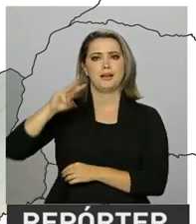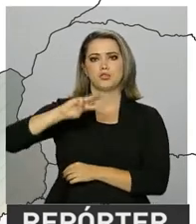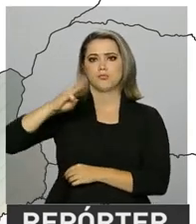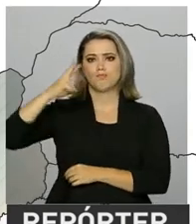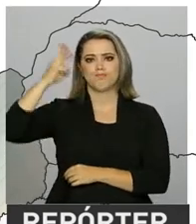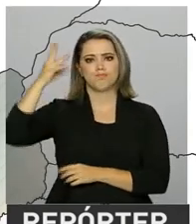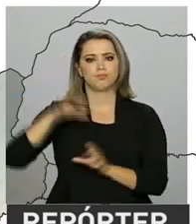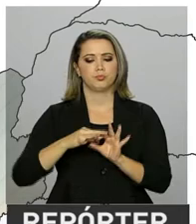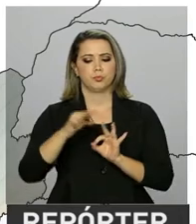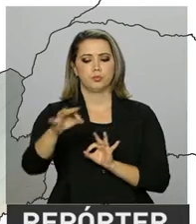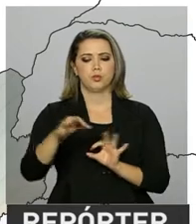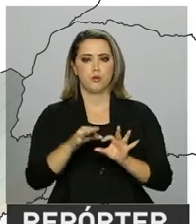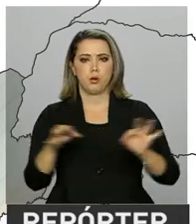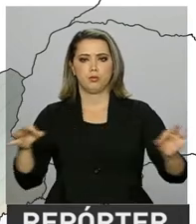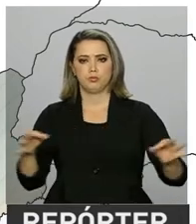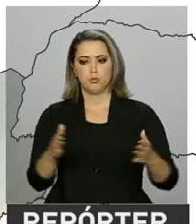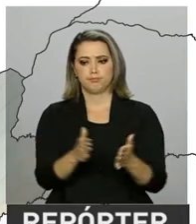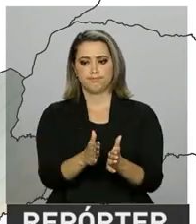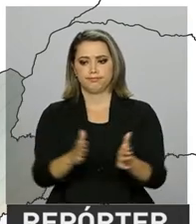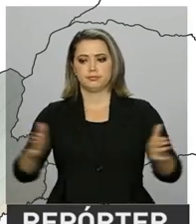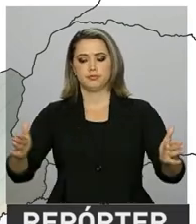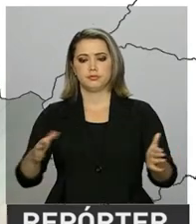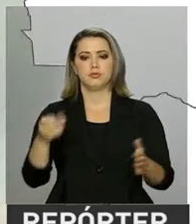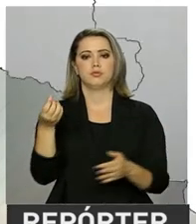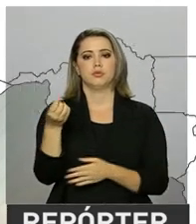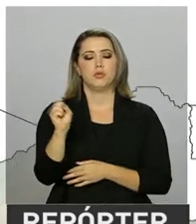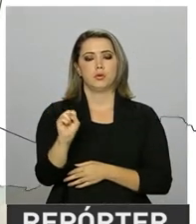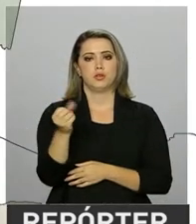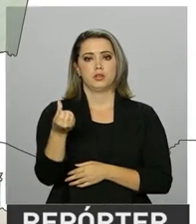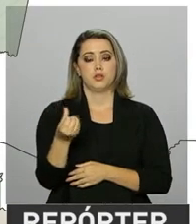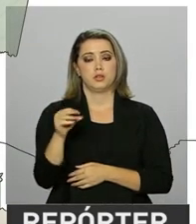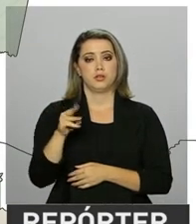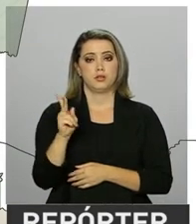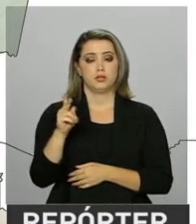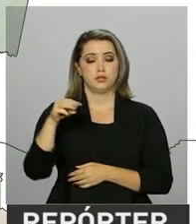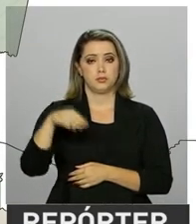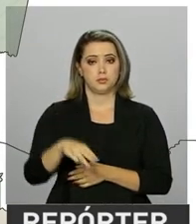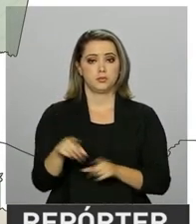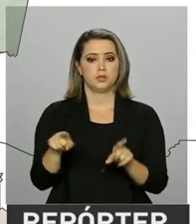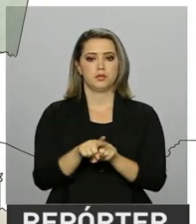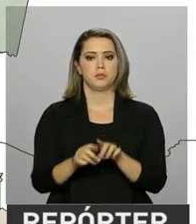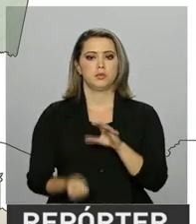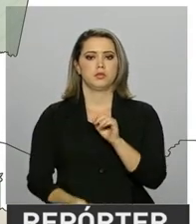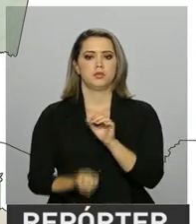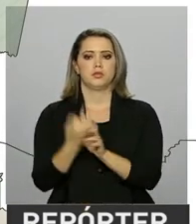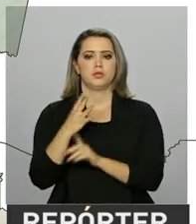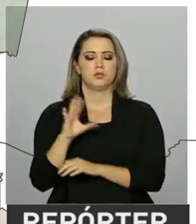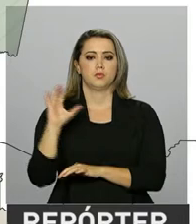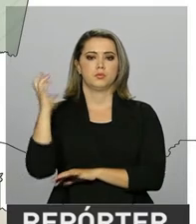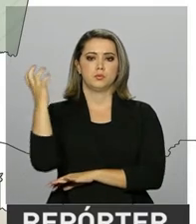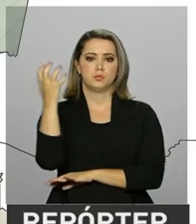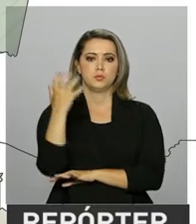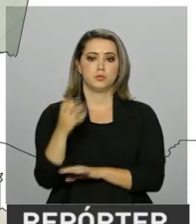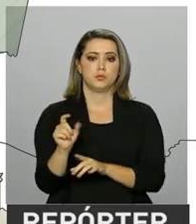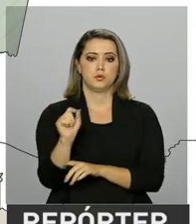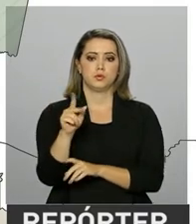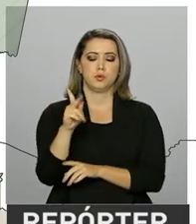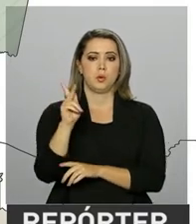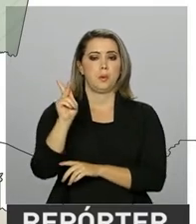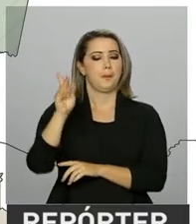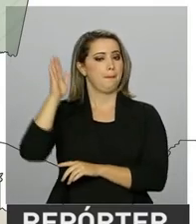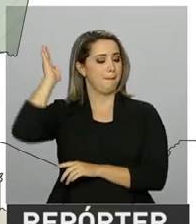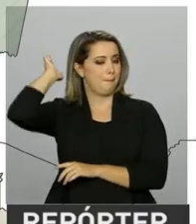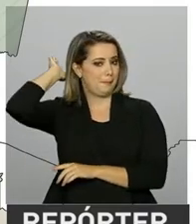chegando a 86 quilômetros quadrados o governo federal também criou o parque nacional dos campos ferruginosos